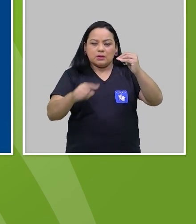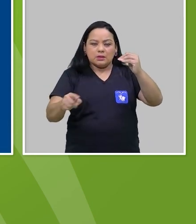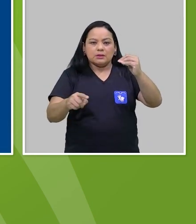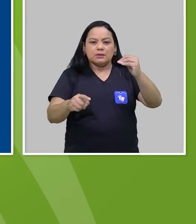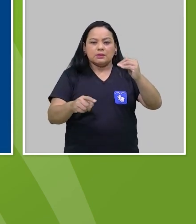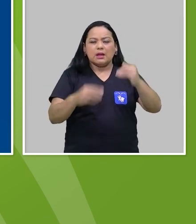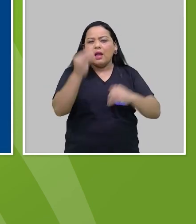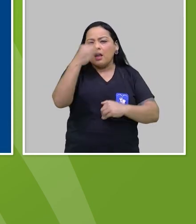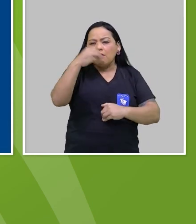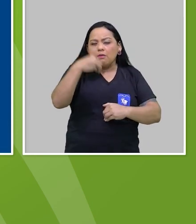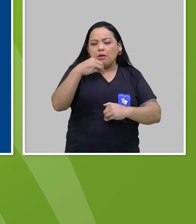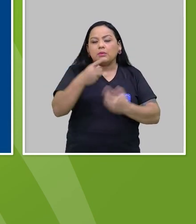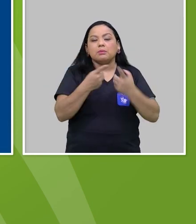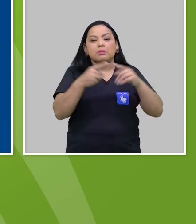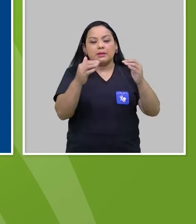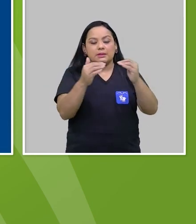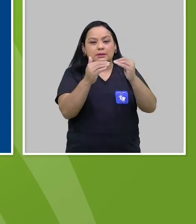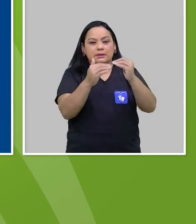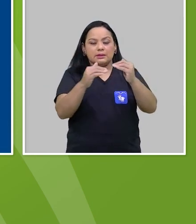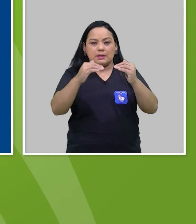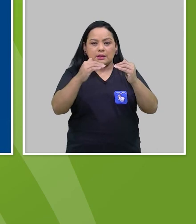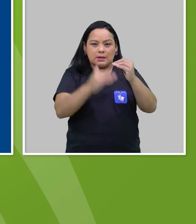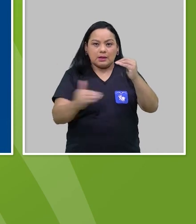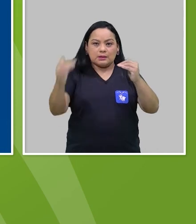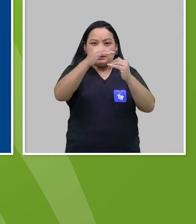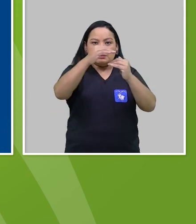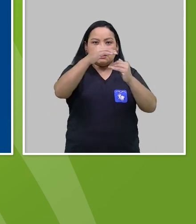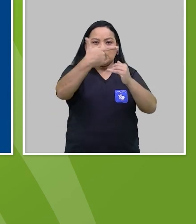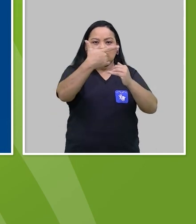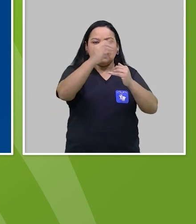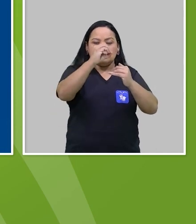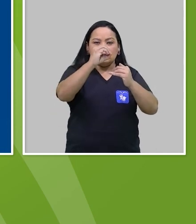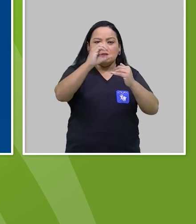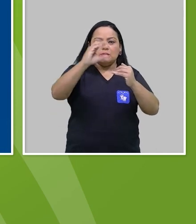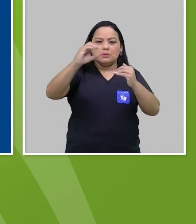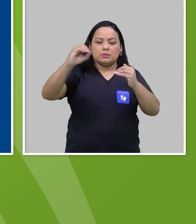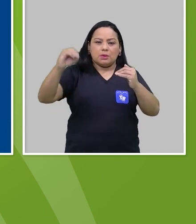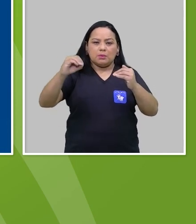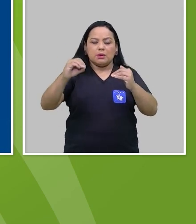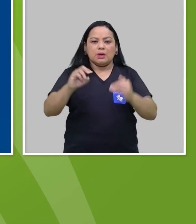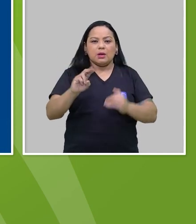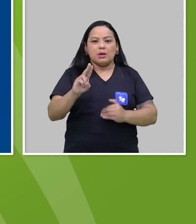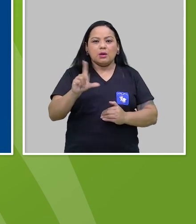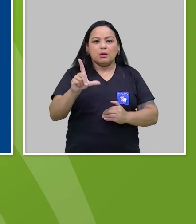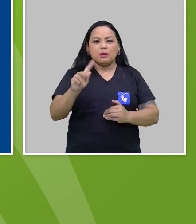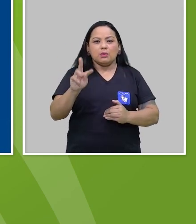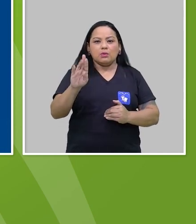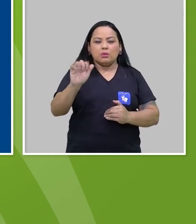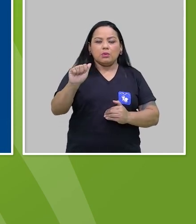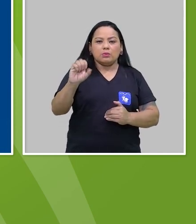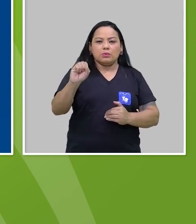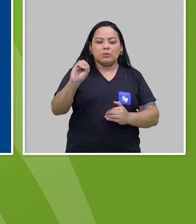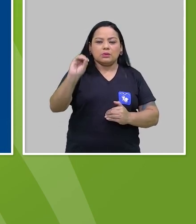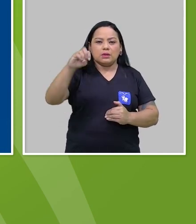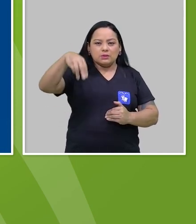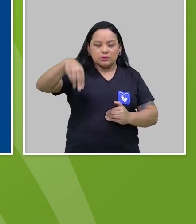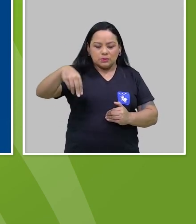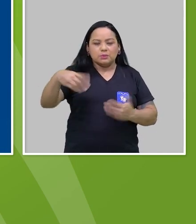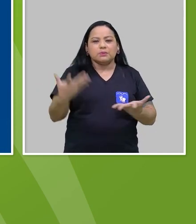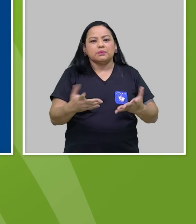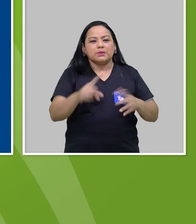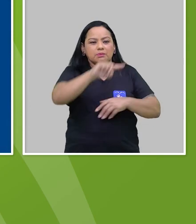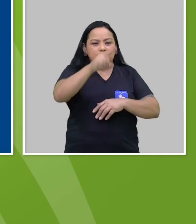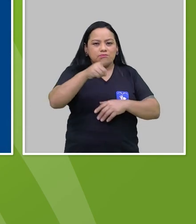infrassom. Se for acima de 20.000 Hz, é ultrassom, ok? Essas ondas mecânicas, é claro que